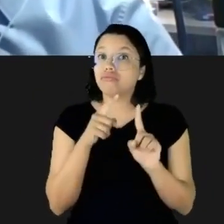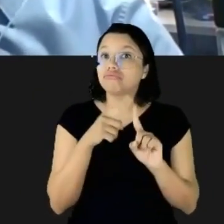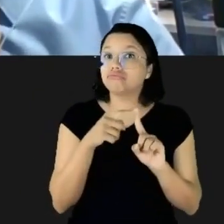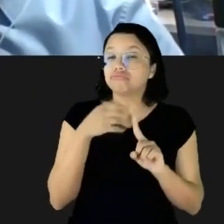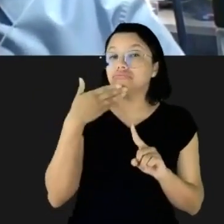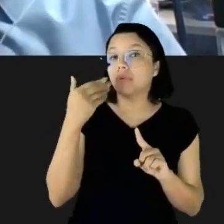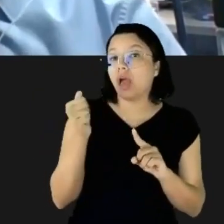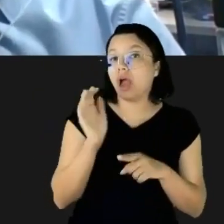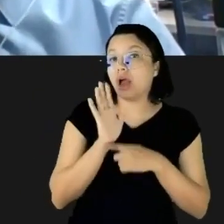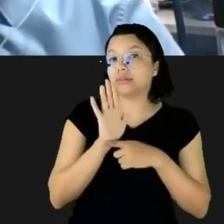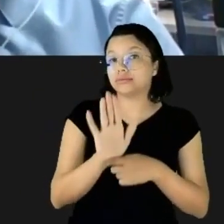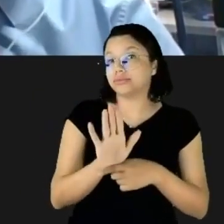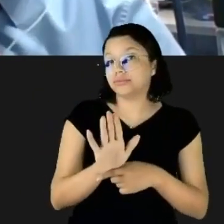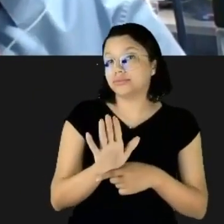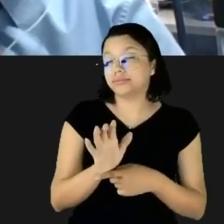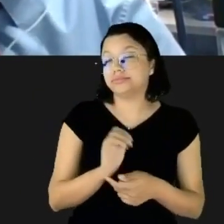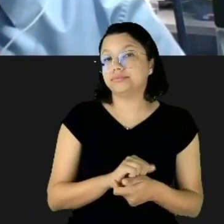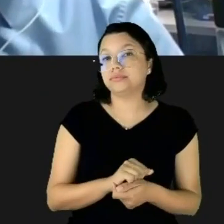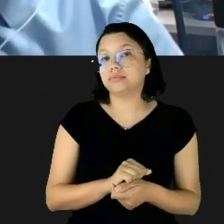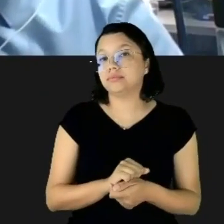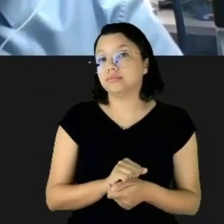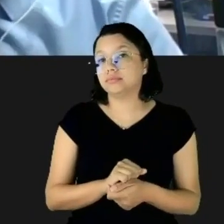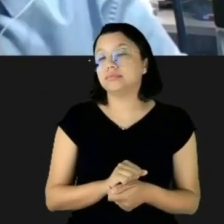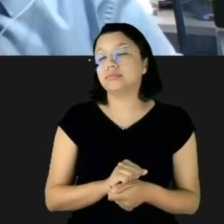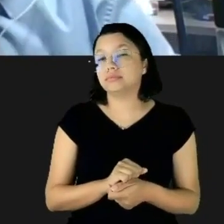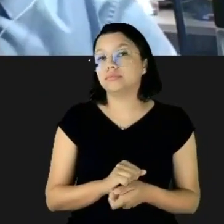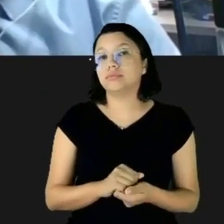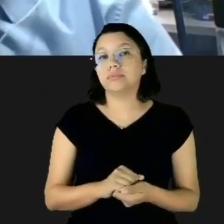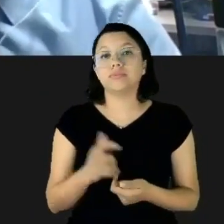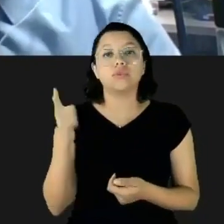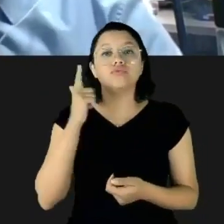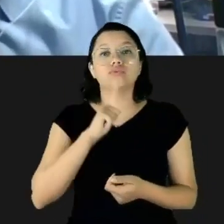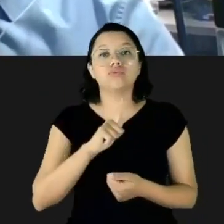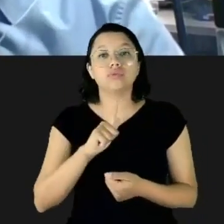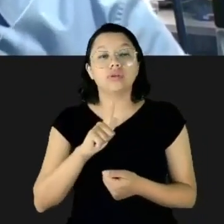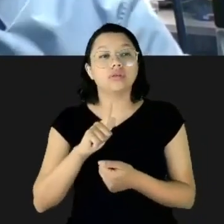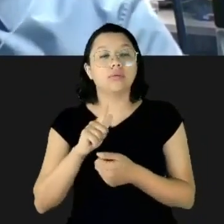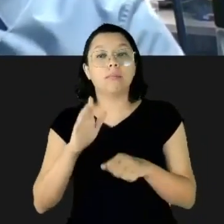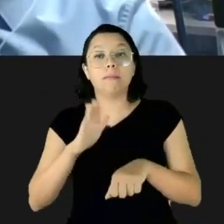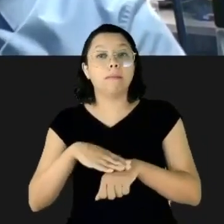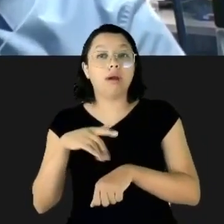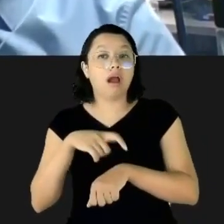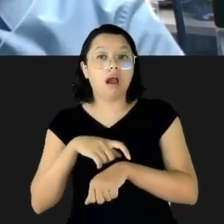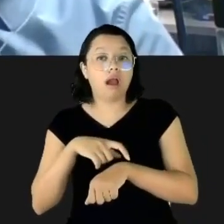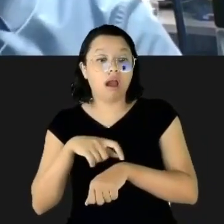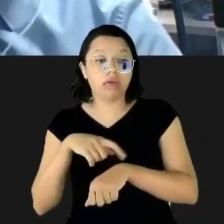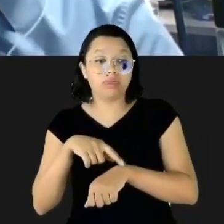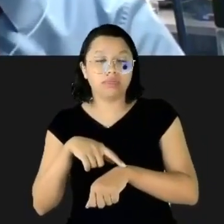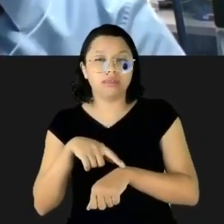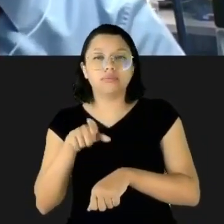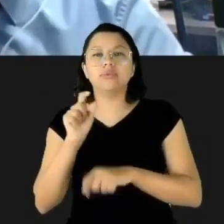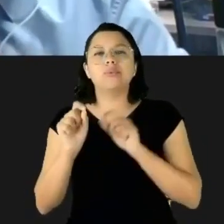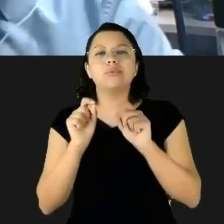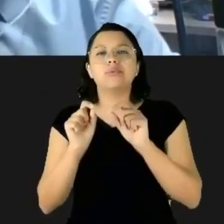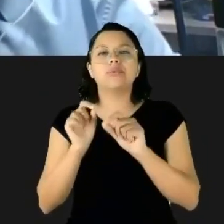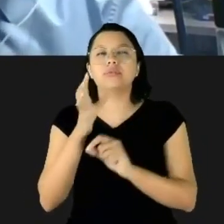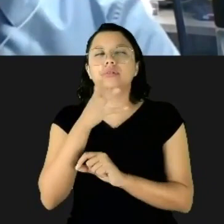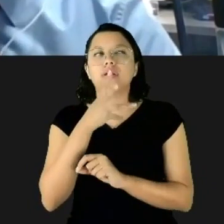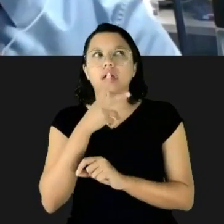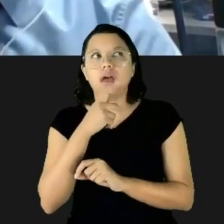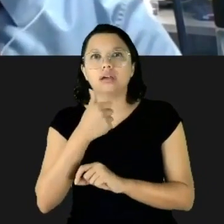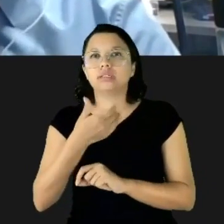você ajuda um melhor, você acaba ganhando tempo, você demora 10 minutos para fazer uma minuta,